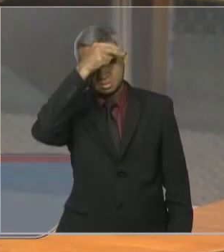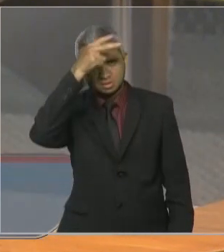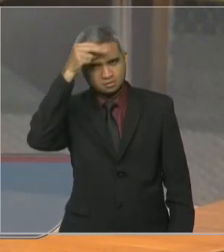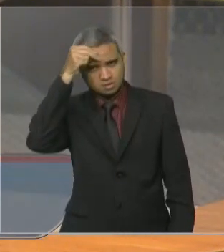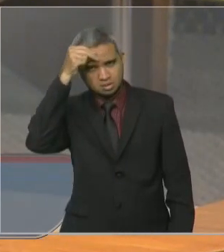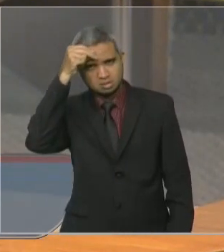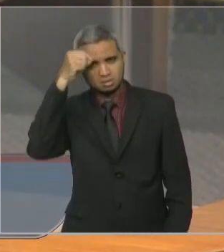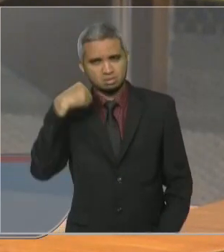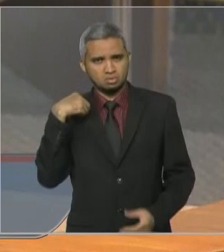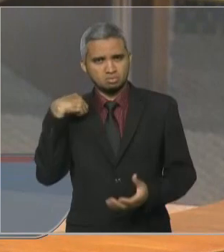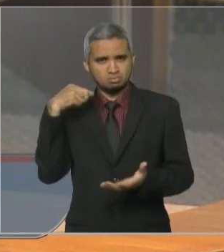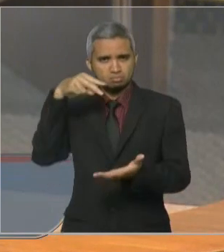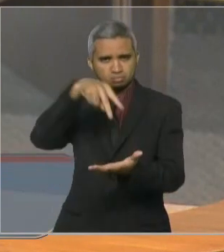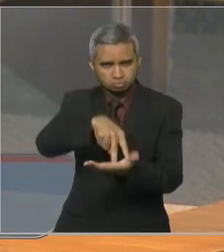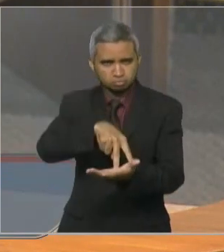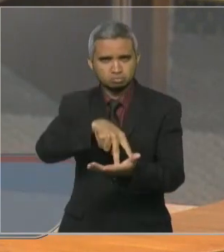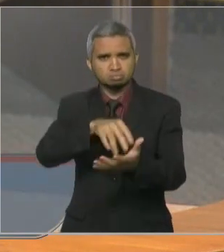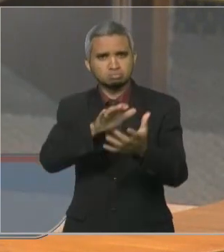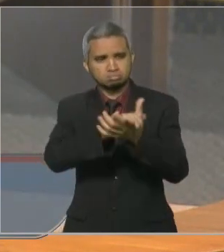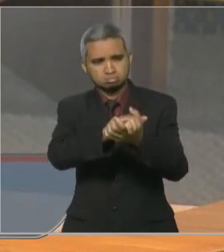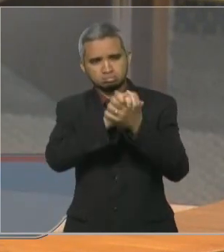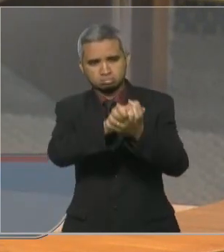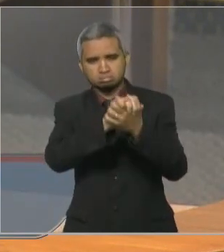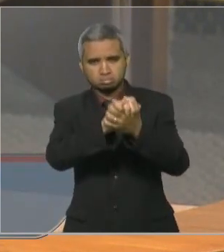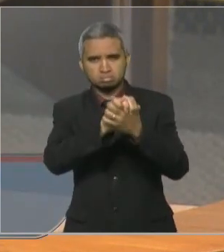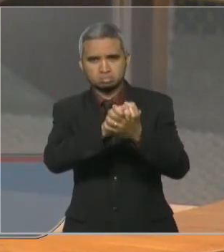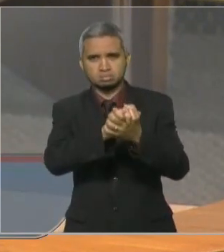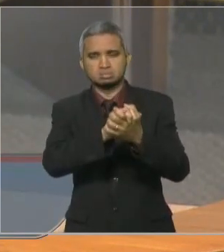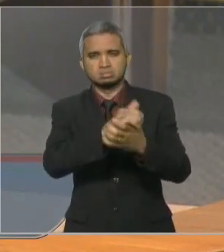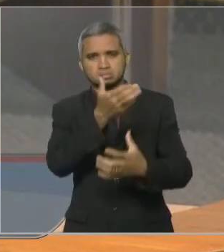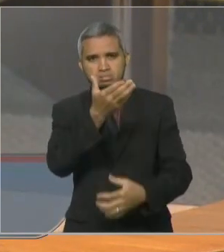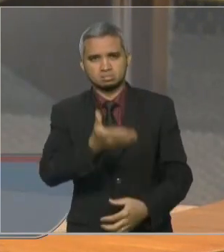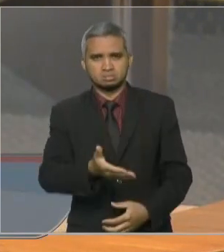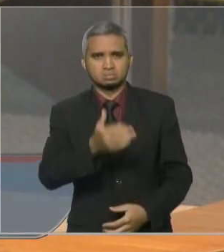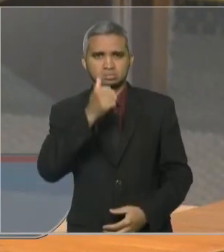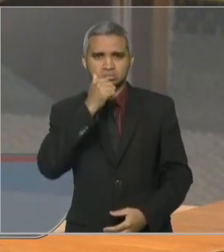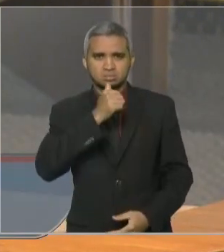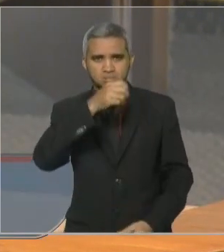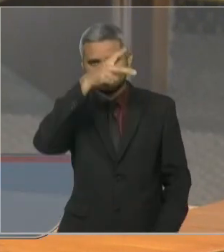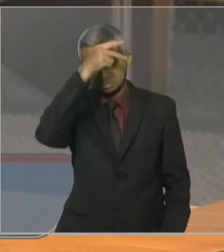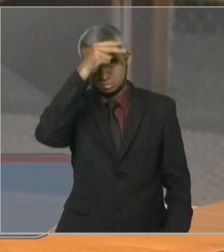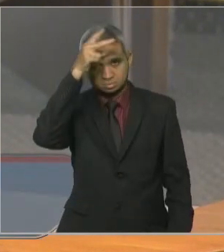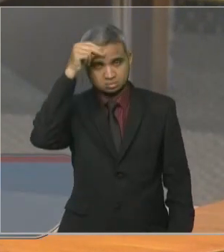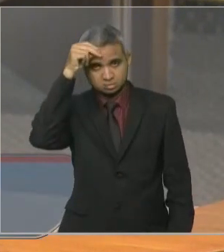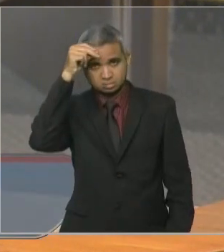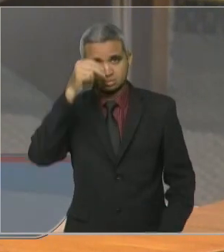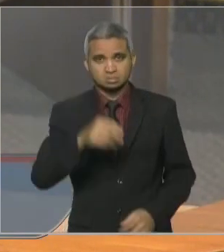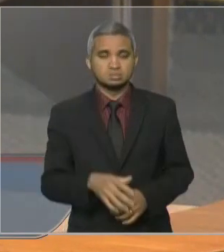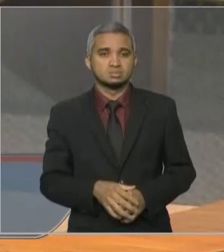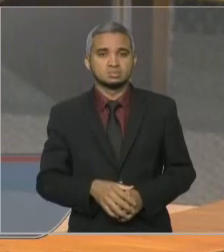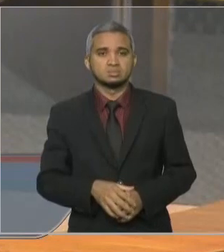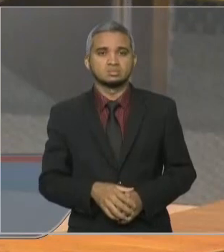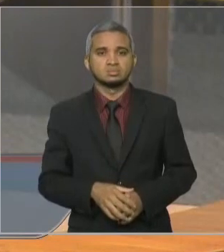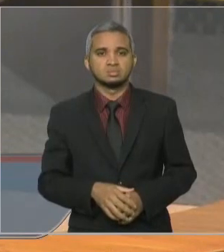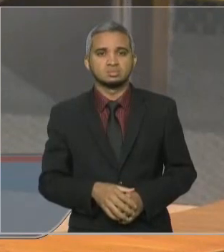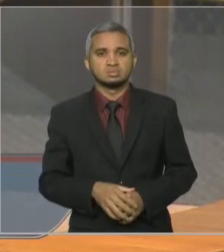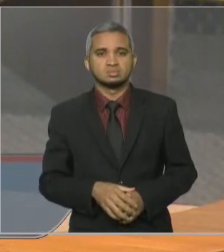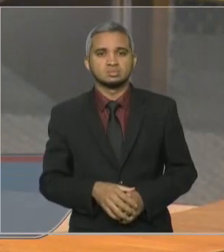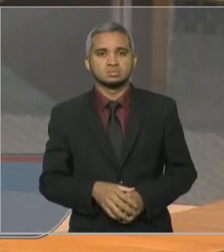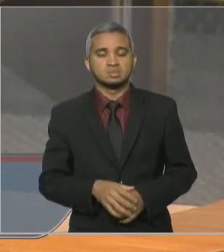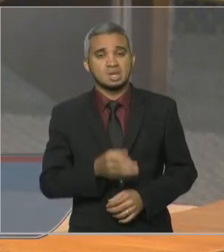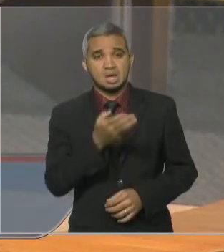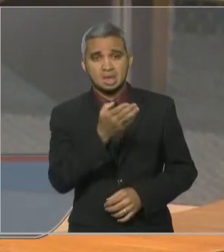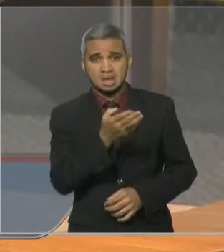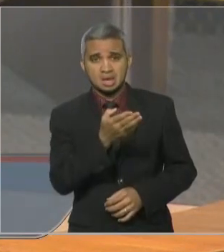casa por mais essa obra. Porque nós sabemos como ela, há